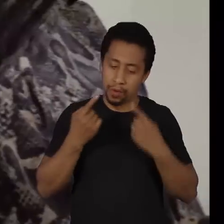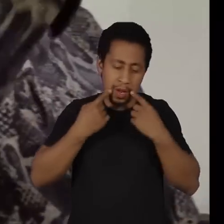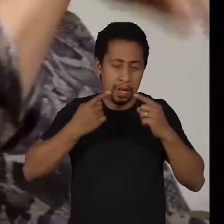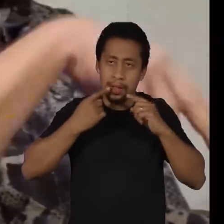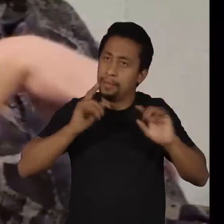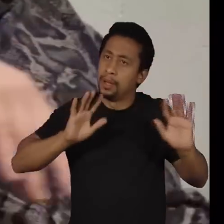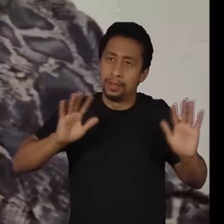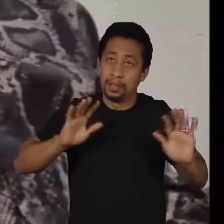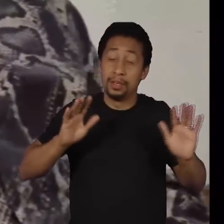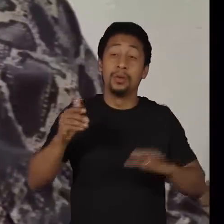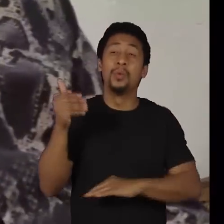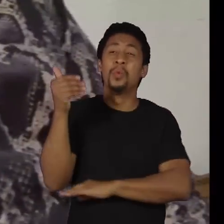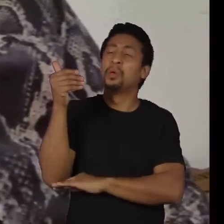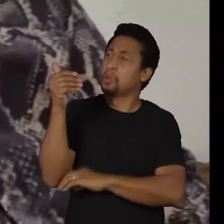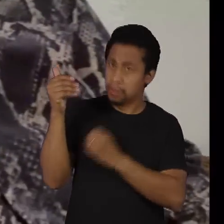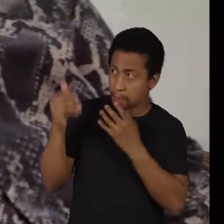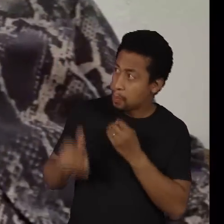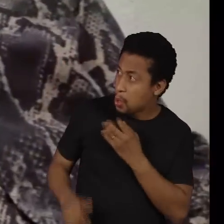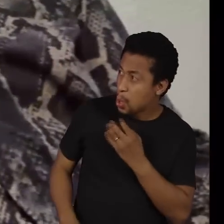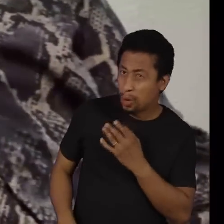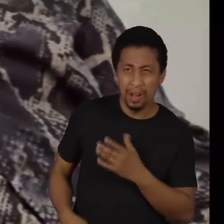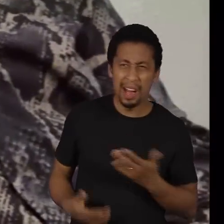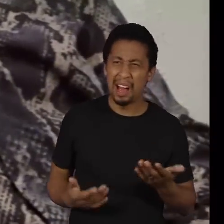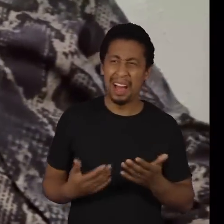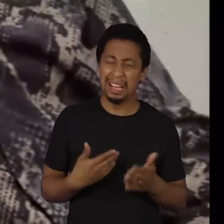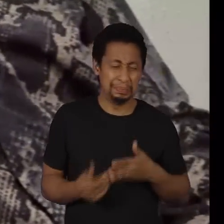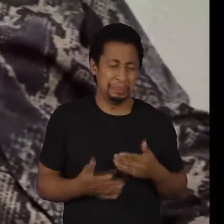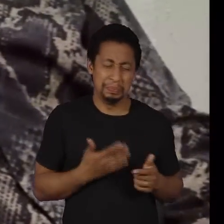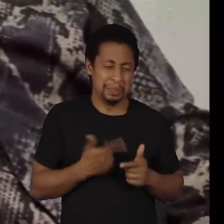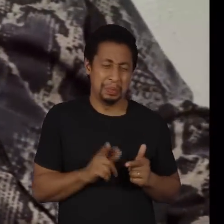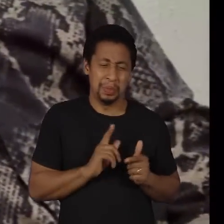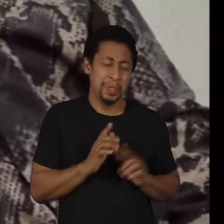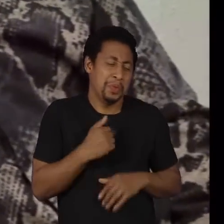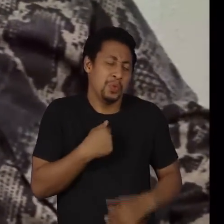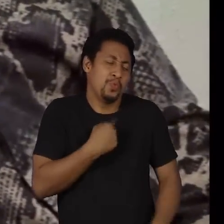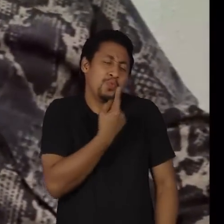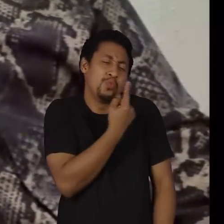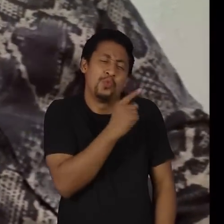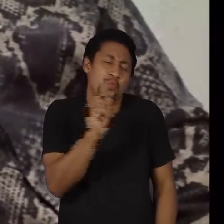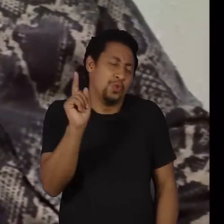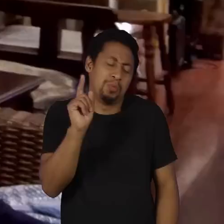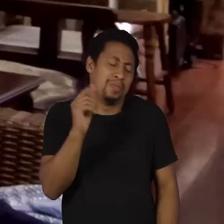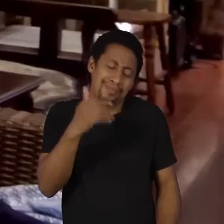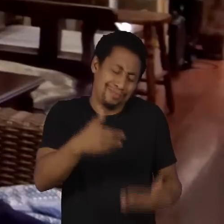O hotelzinho não tá bom. Tudo bem, vamos fazer. Vamos reclamar, Luciano. É a última, estou me despedindo.